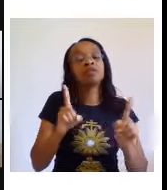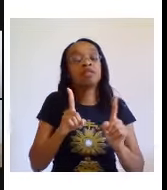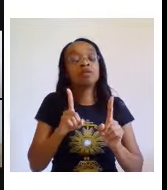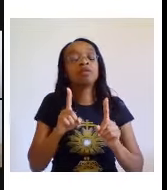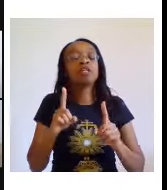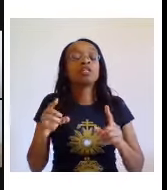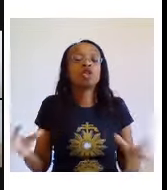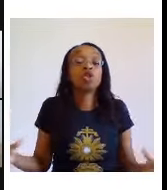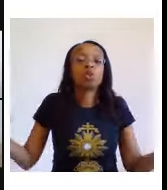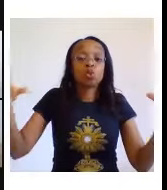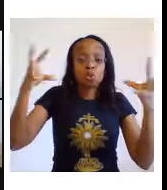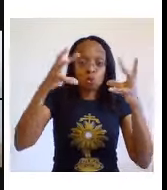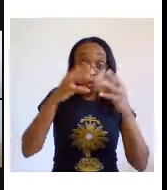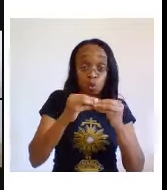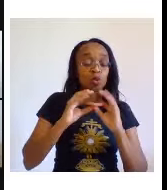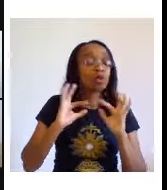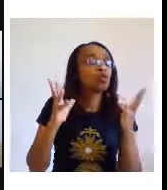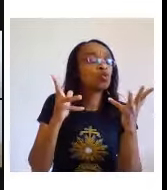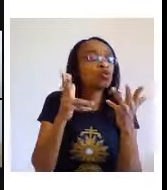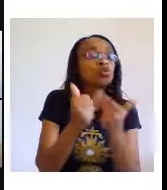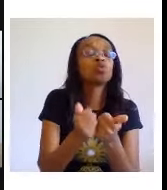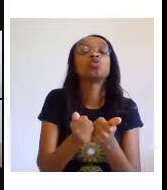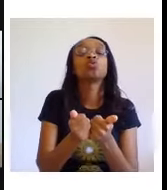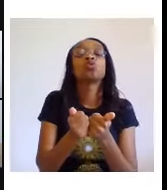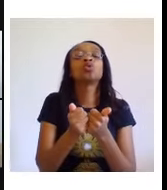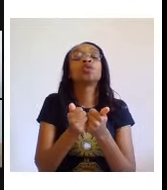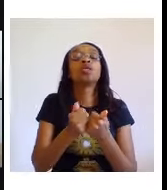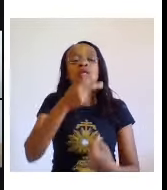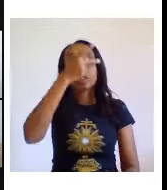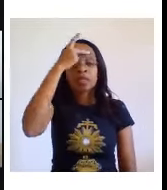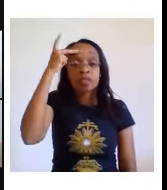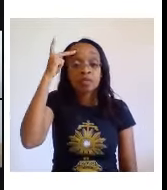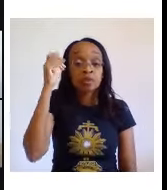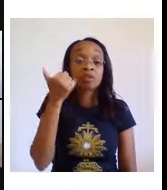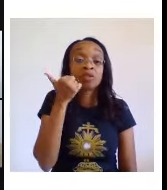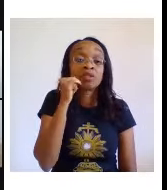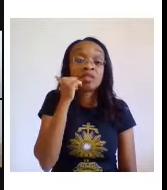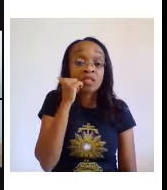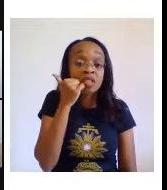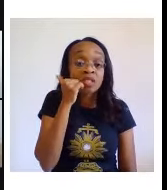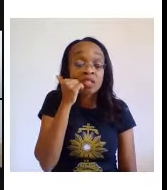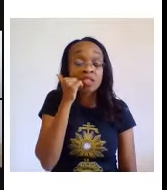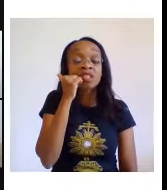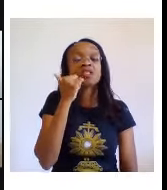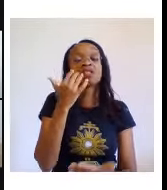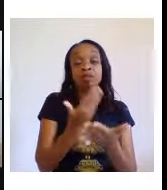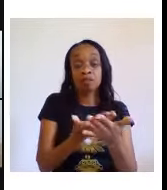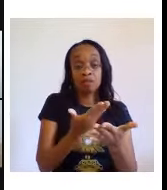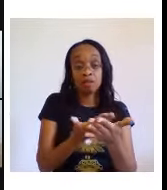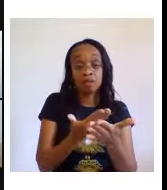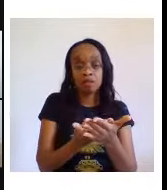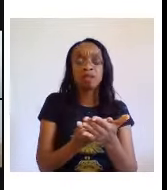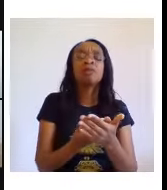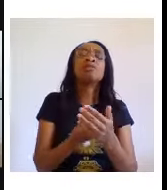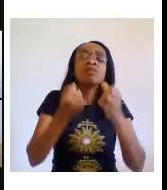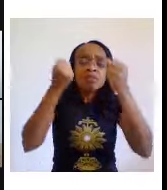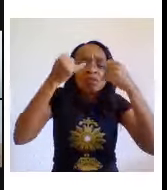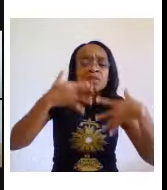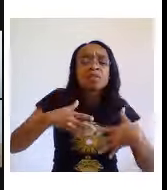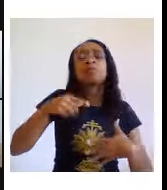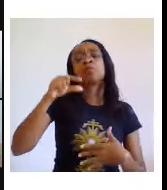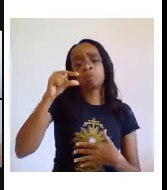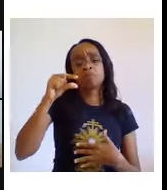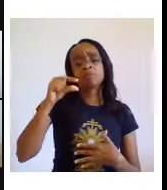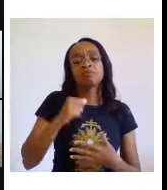compila o que os pesquisadores, os cientistas daquela época estão estudando. Aí o senhor pode explicar um pouquinho sobre